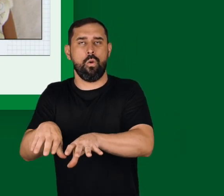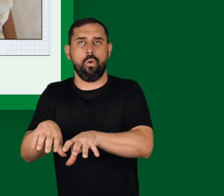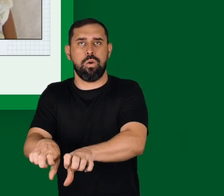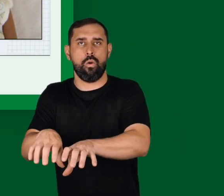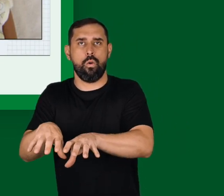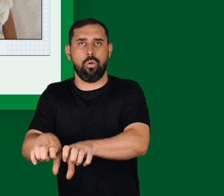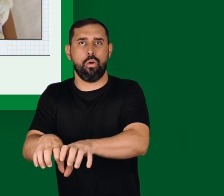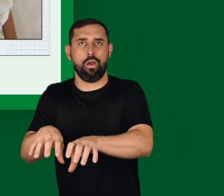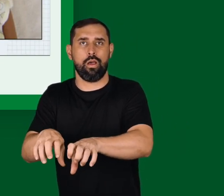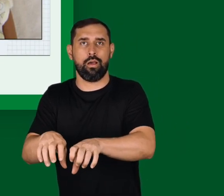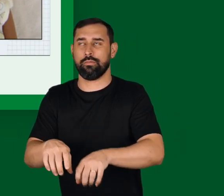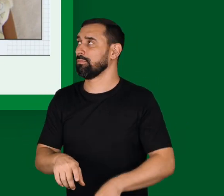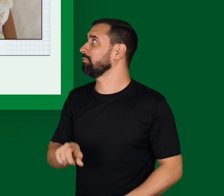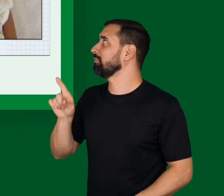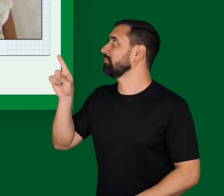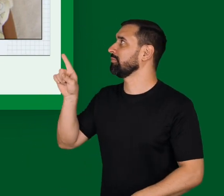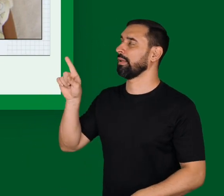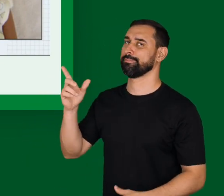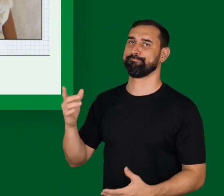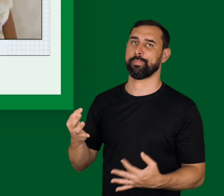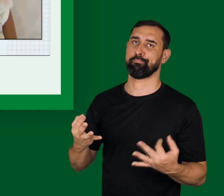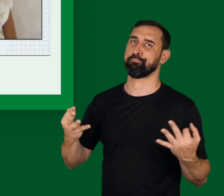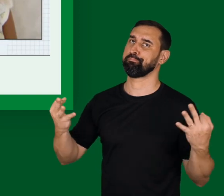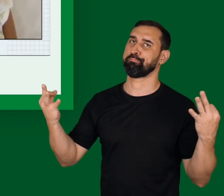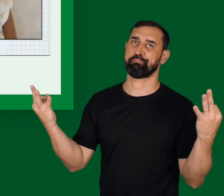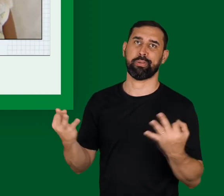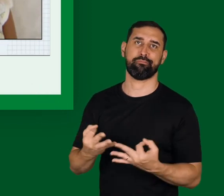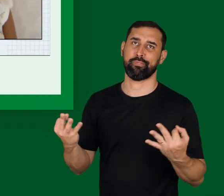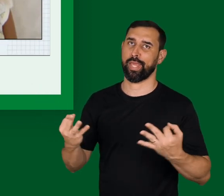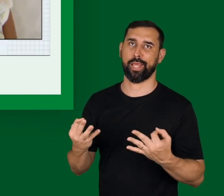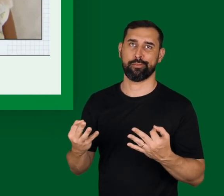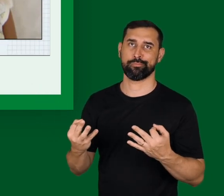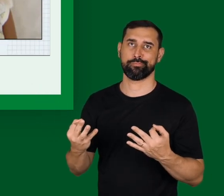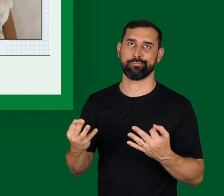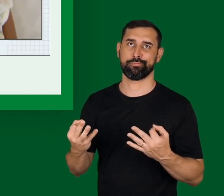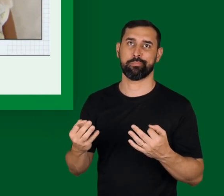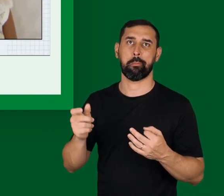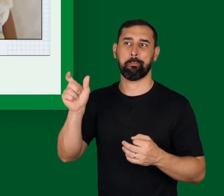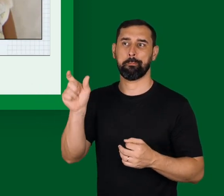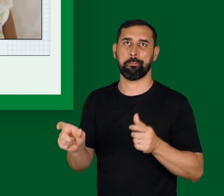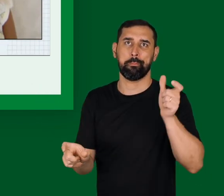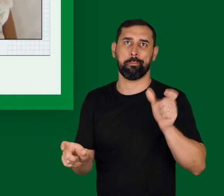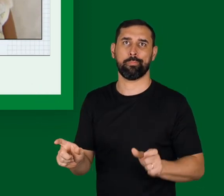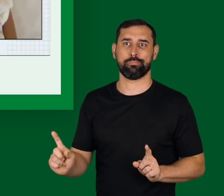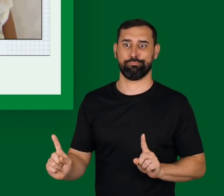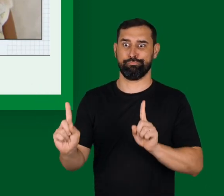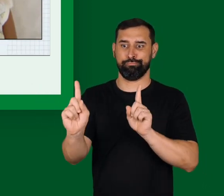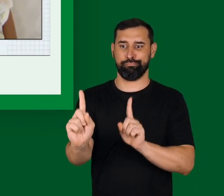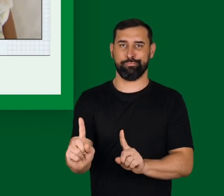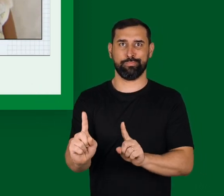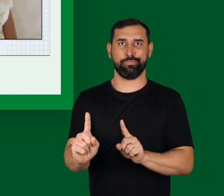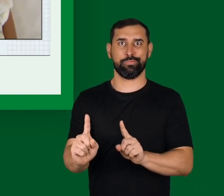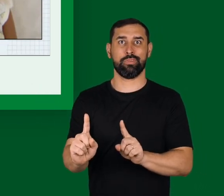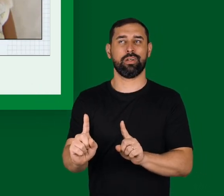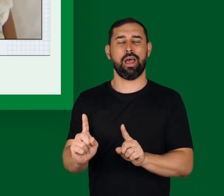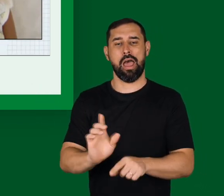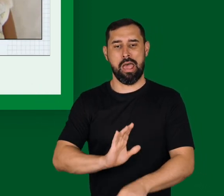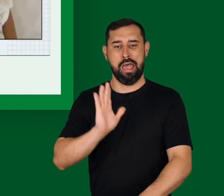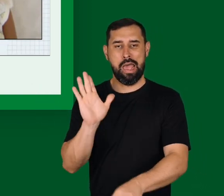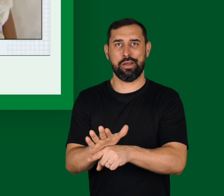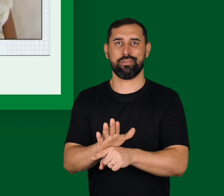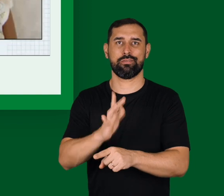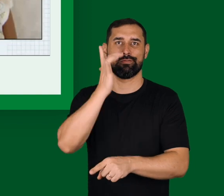a ventilação com pressão positiva. Esse aqui é a ventilação no melhor dos mundos, né? Que a gente sempre tenha